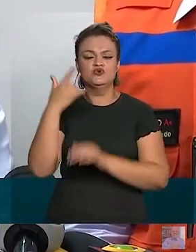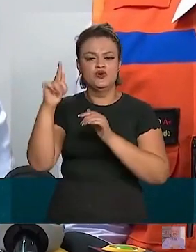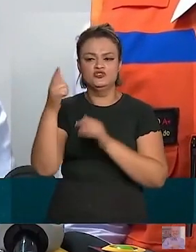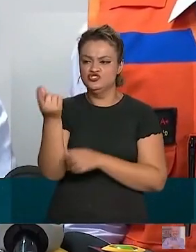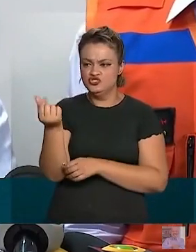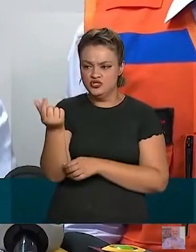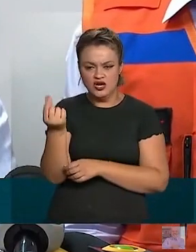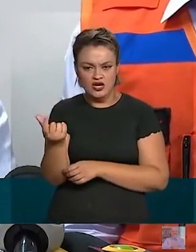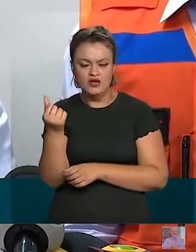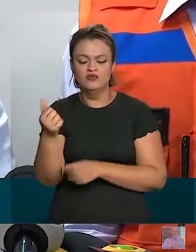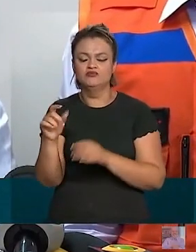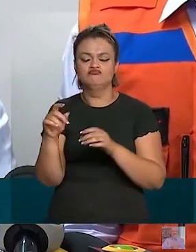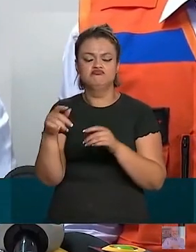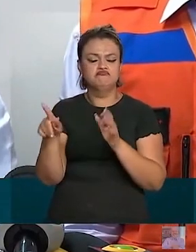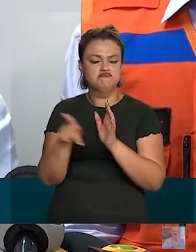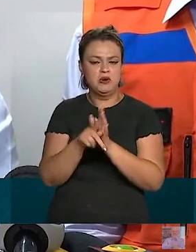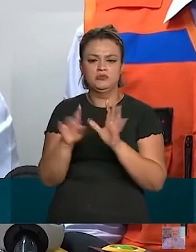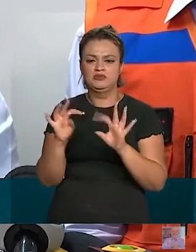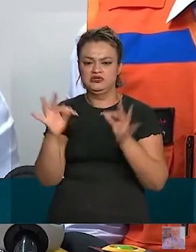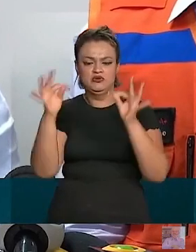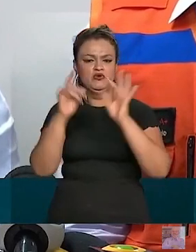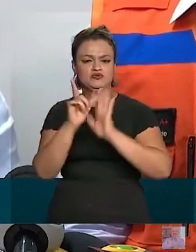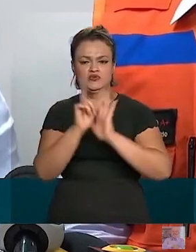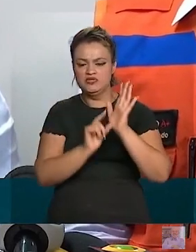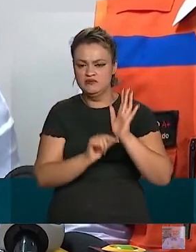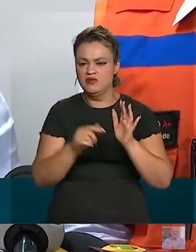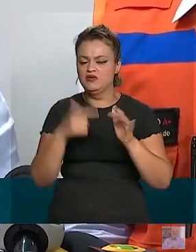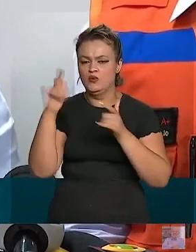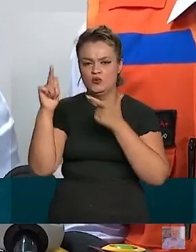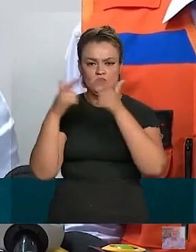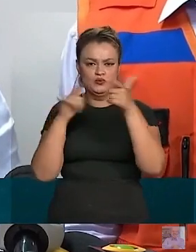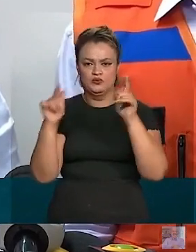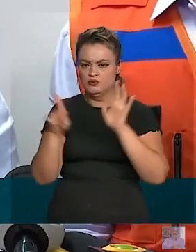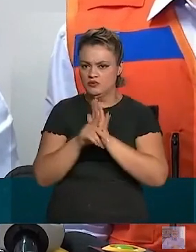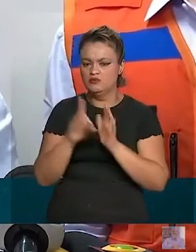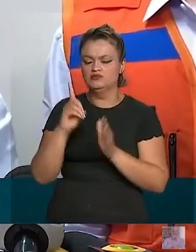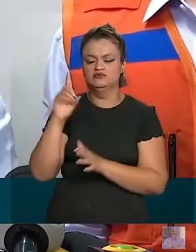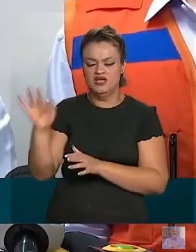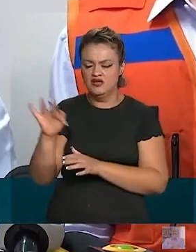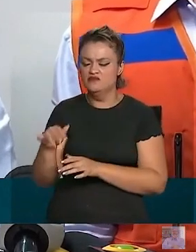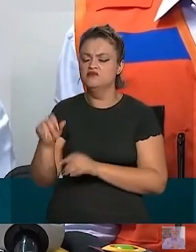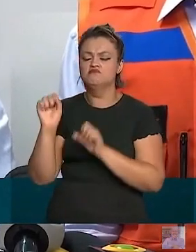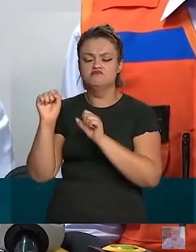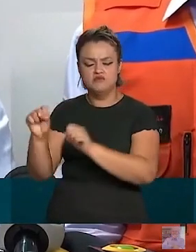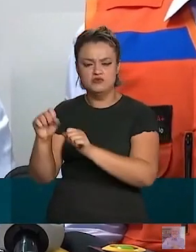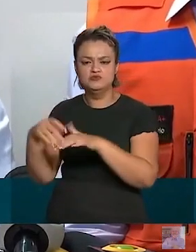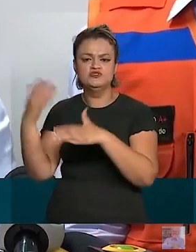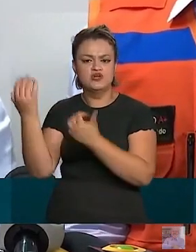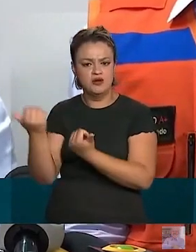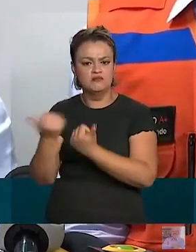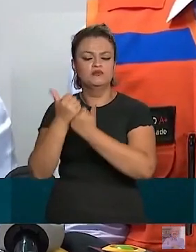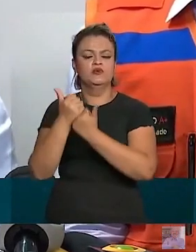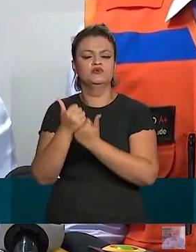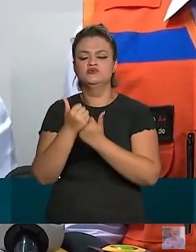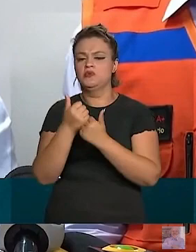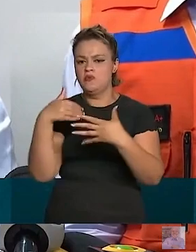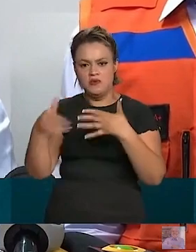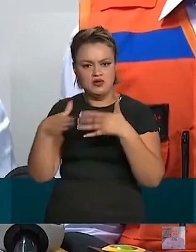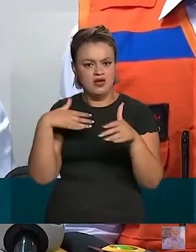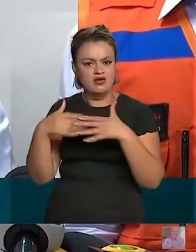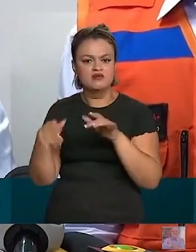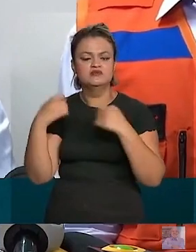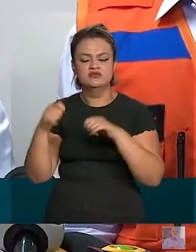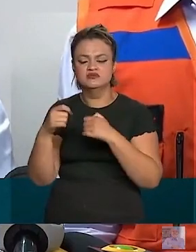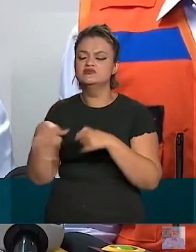recursos financeiros, tecnológicos, estruturais e humanos do Distrito Federal afetos ao objeto e necessários